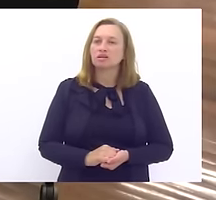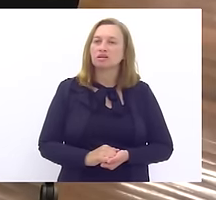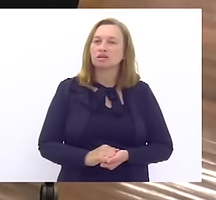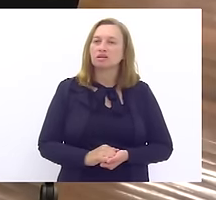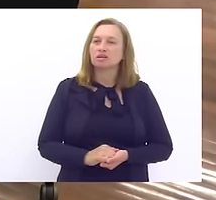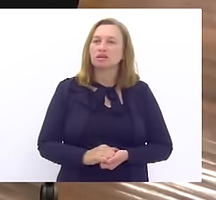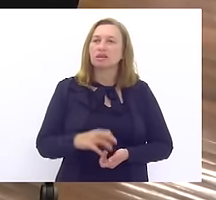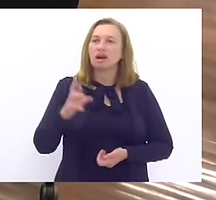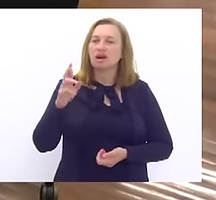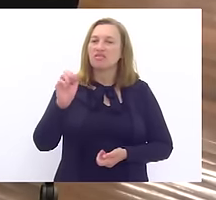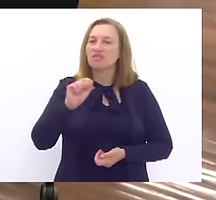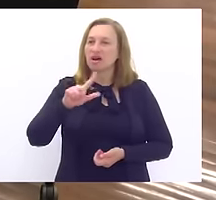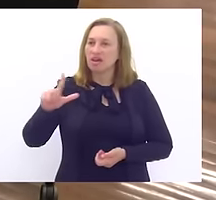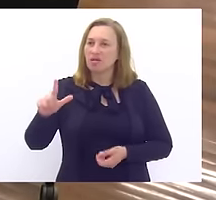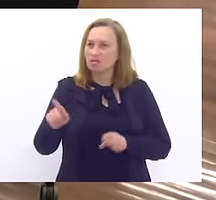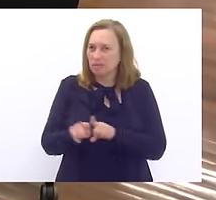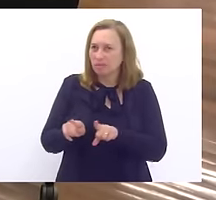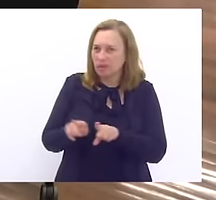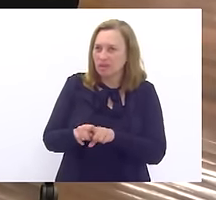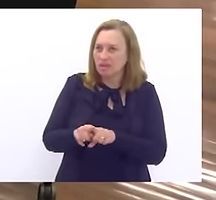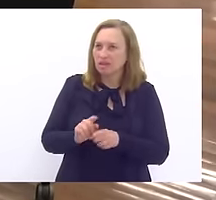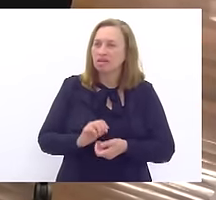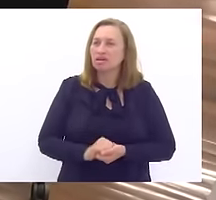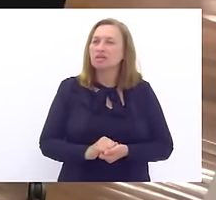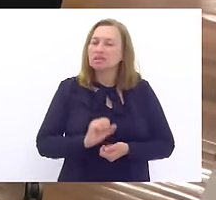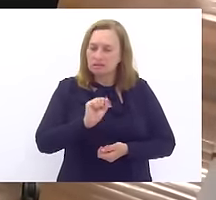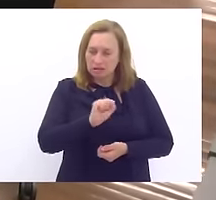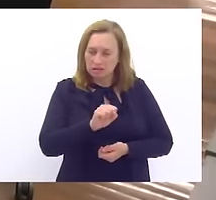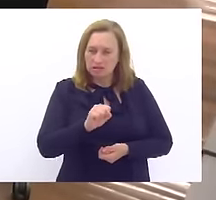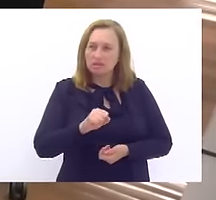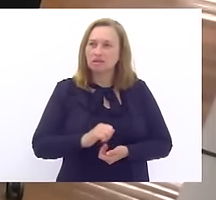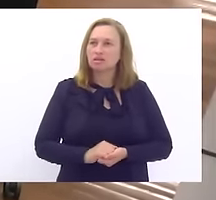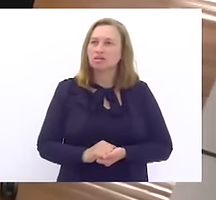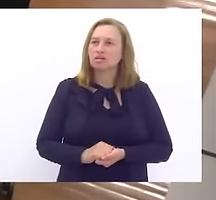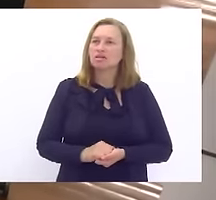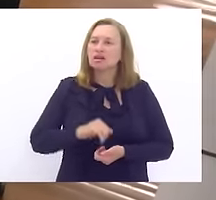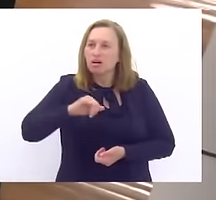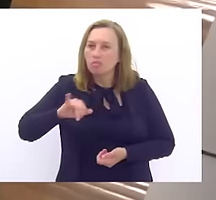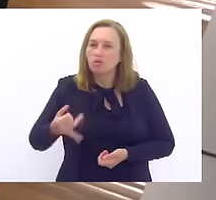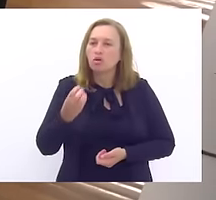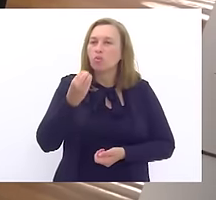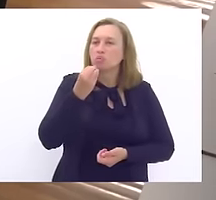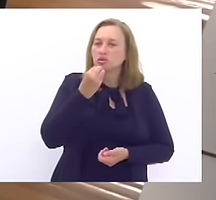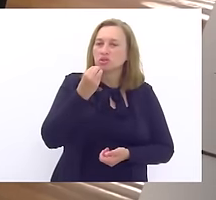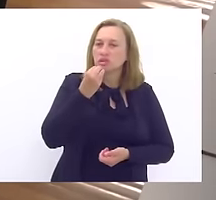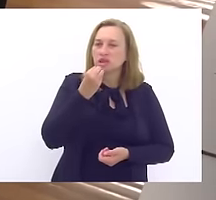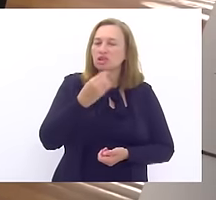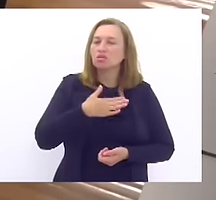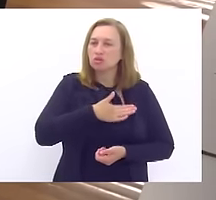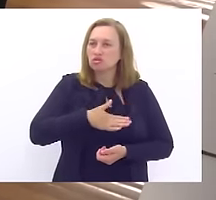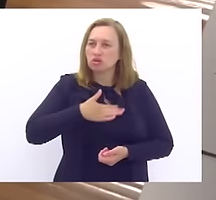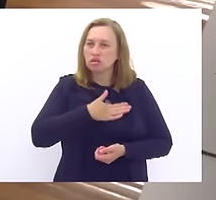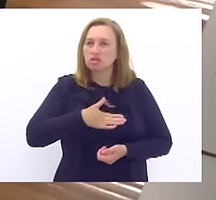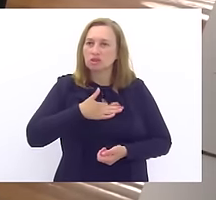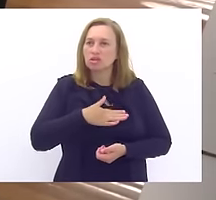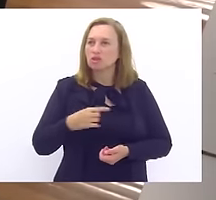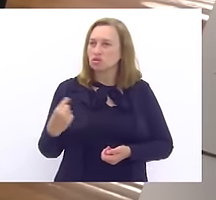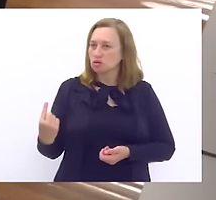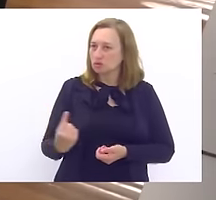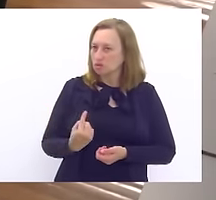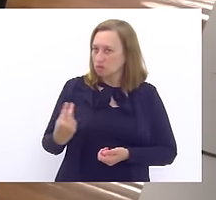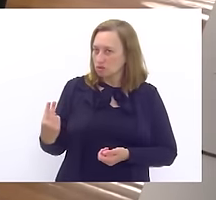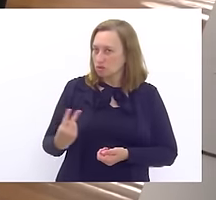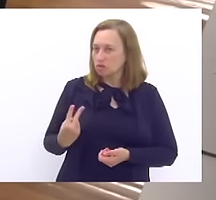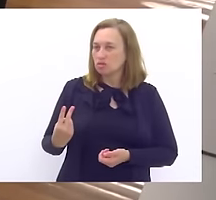Rafael também sim senhor e eu gostaria de aproveitar oportunidade porque nós estamos aqui